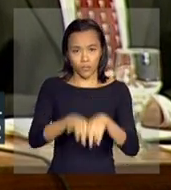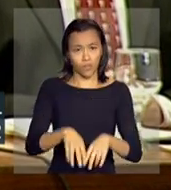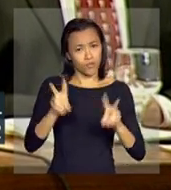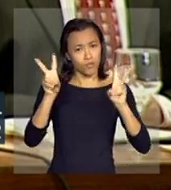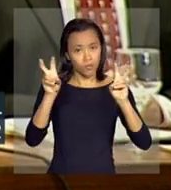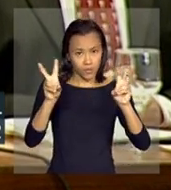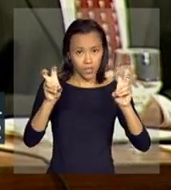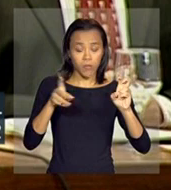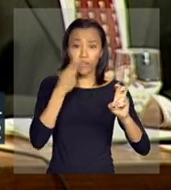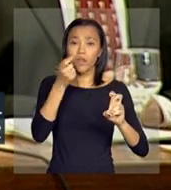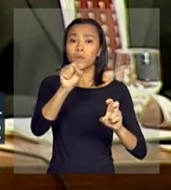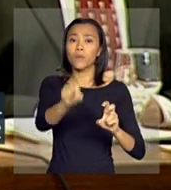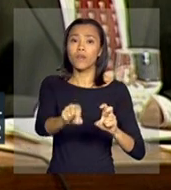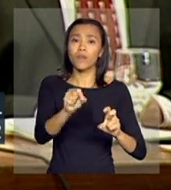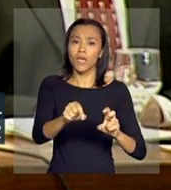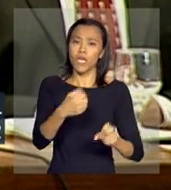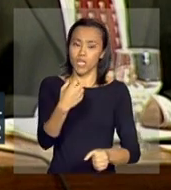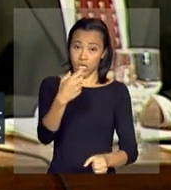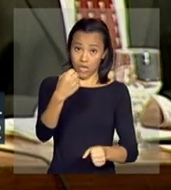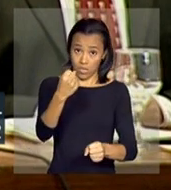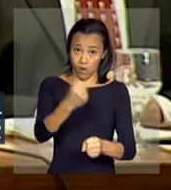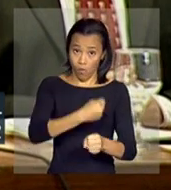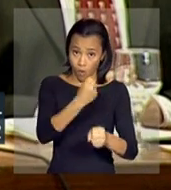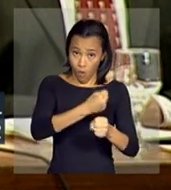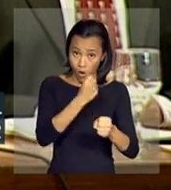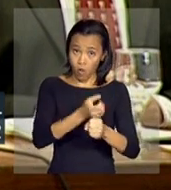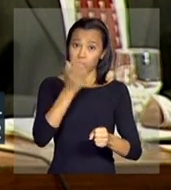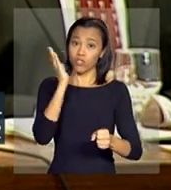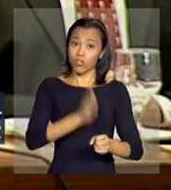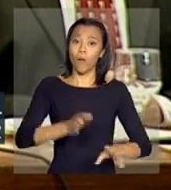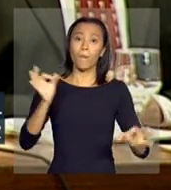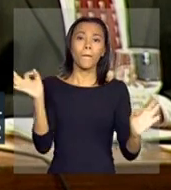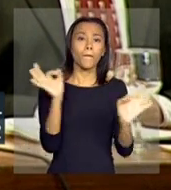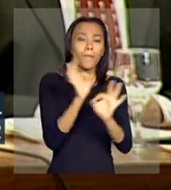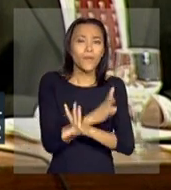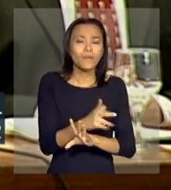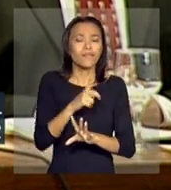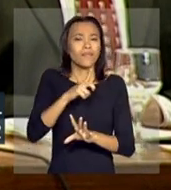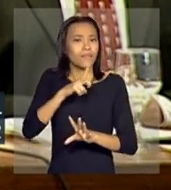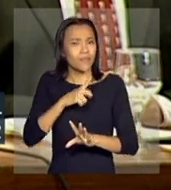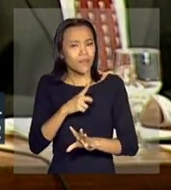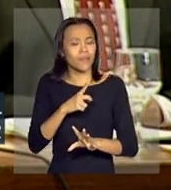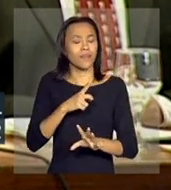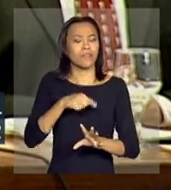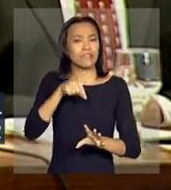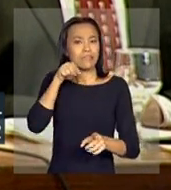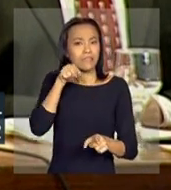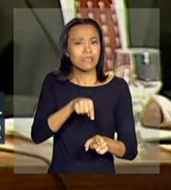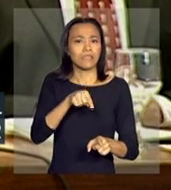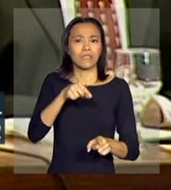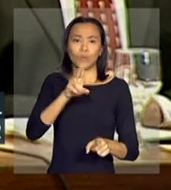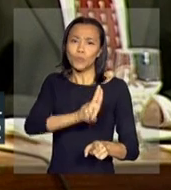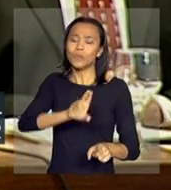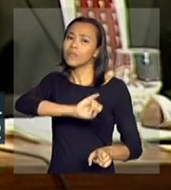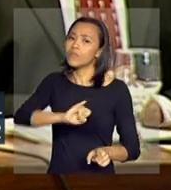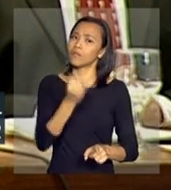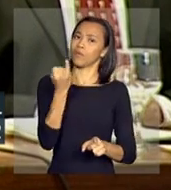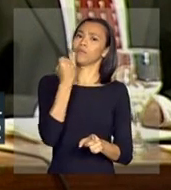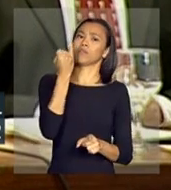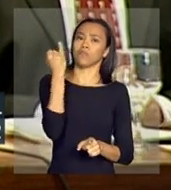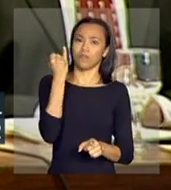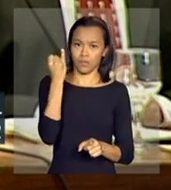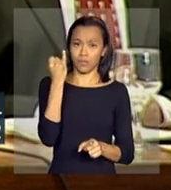tema dizendo que obras que já estão prontas têm tido uma funcionalidade importante que muitas vezes não tem